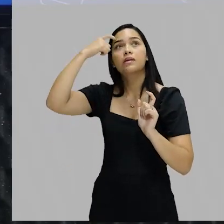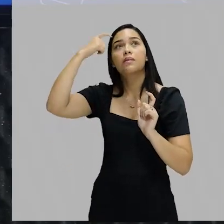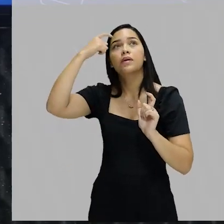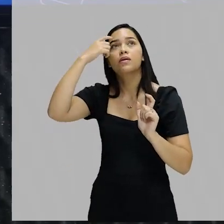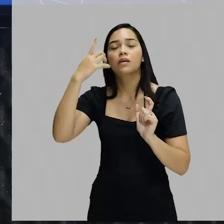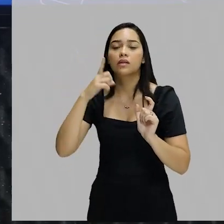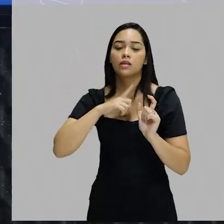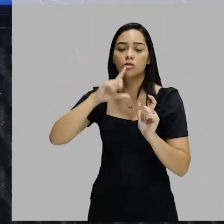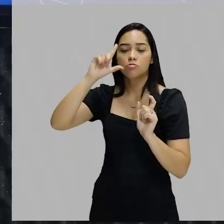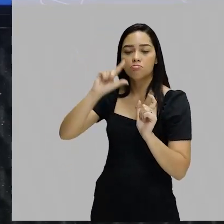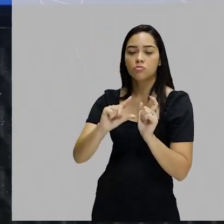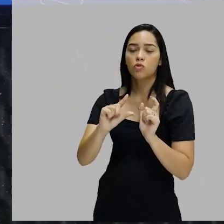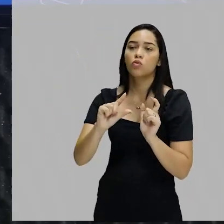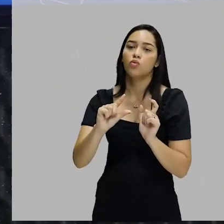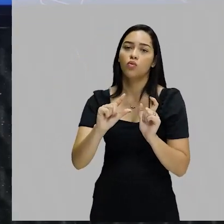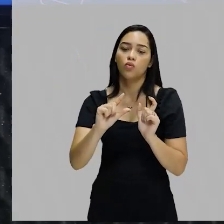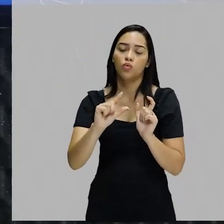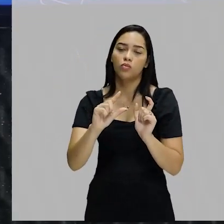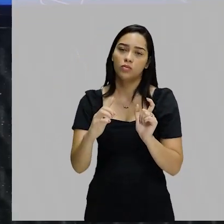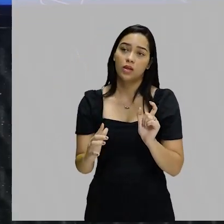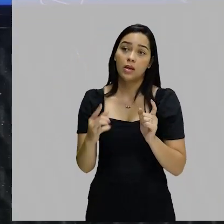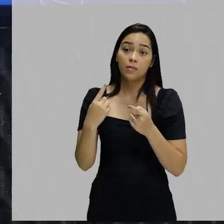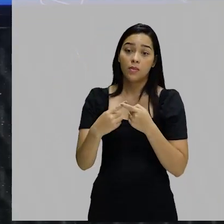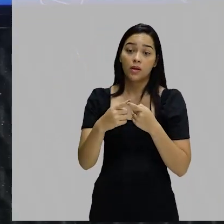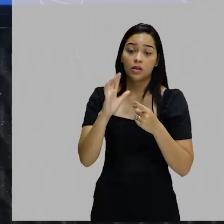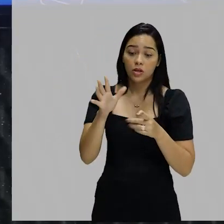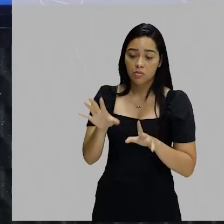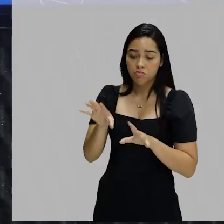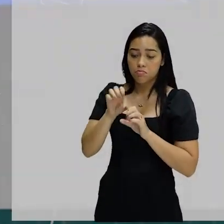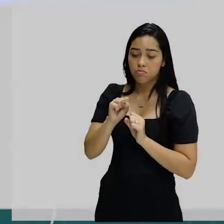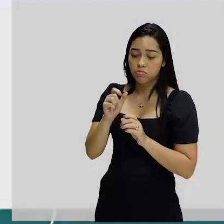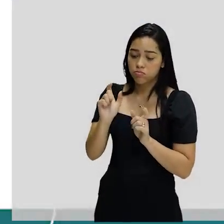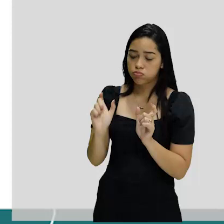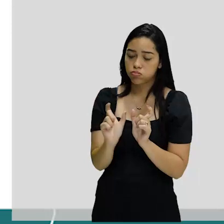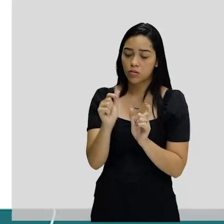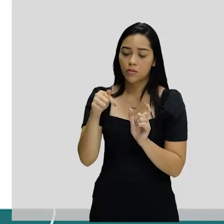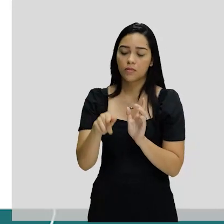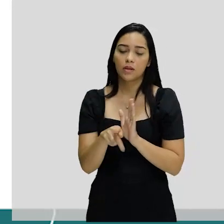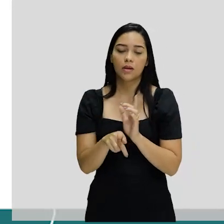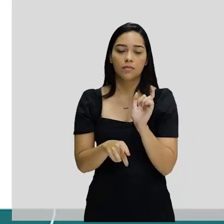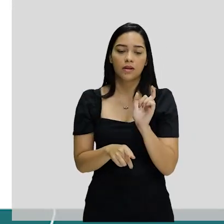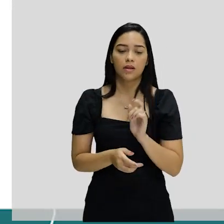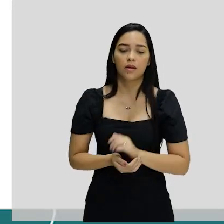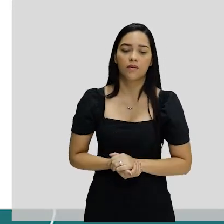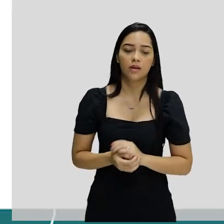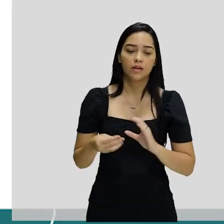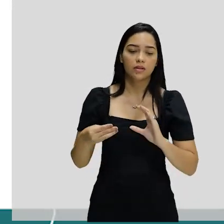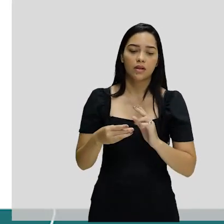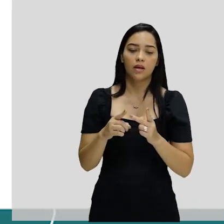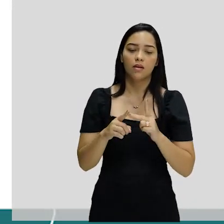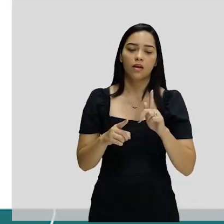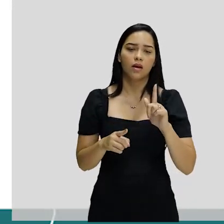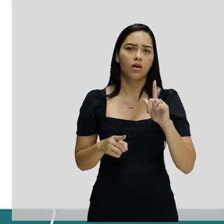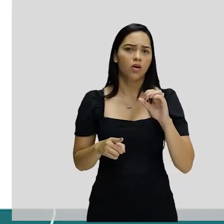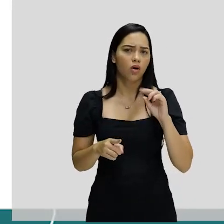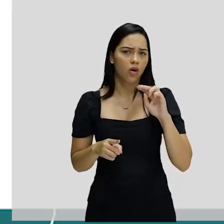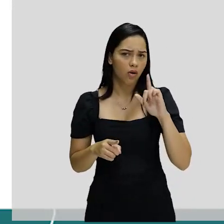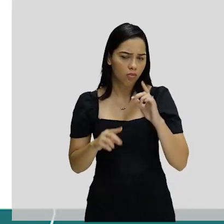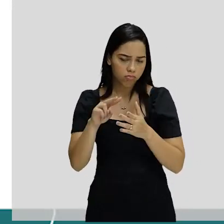de diminuta, né? Uma ideia de pequenez, porque elas já foram incorporadas. É o caso das palavras célula,